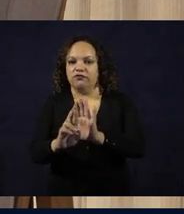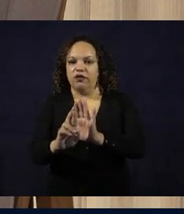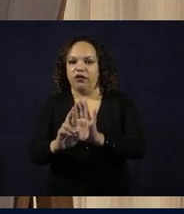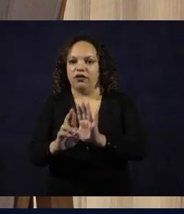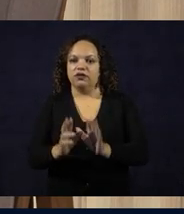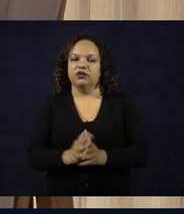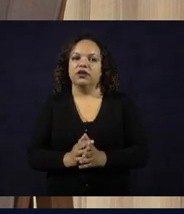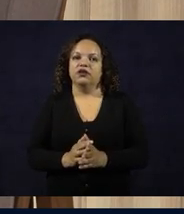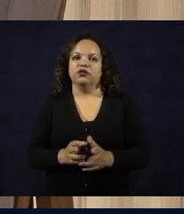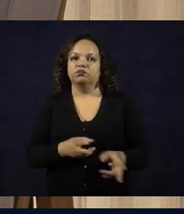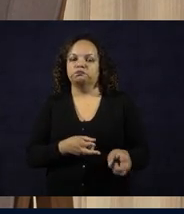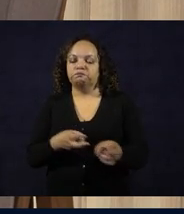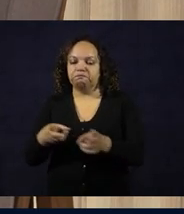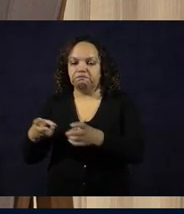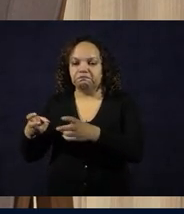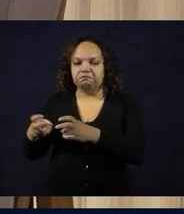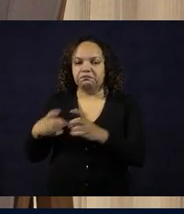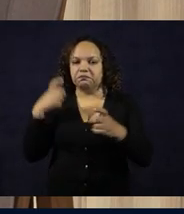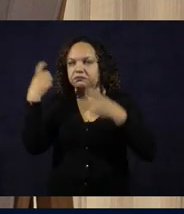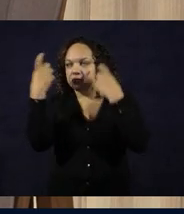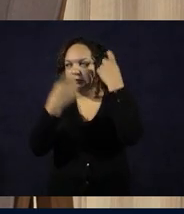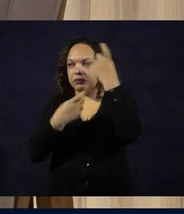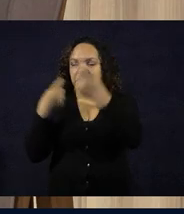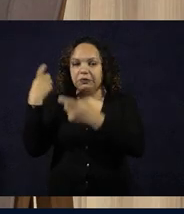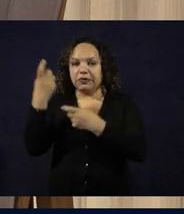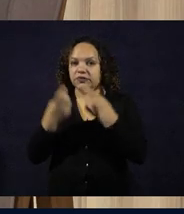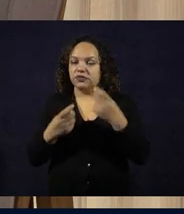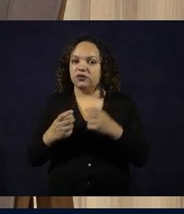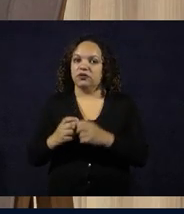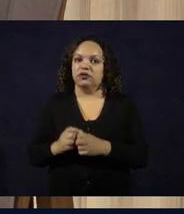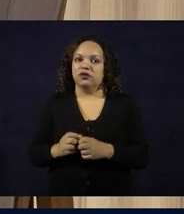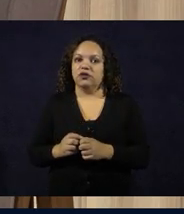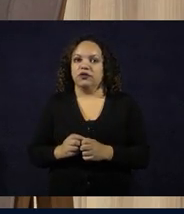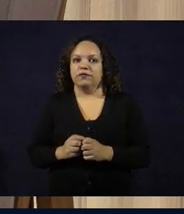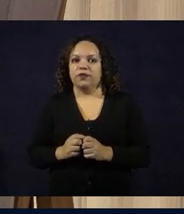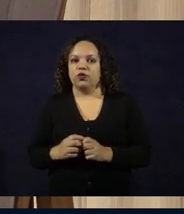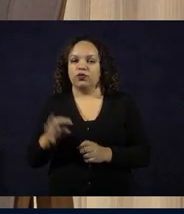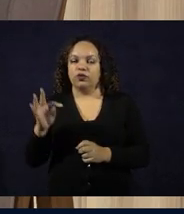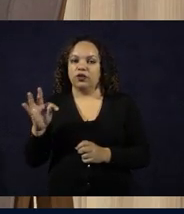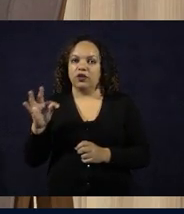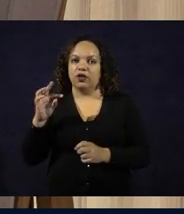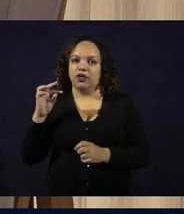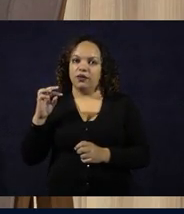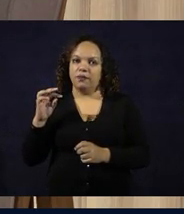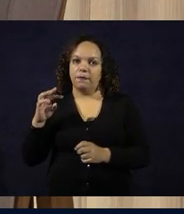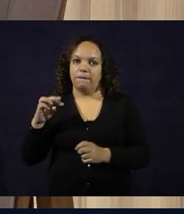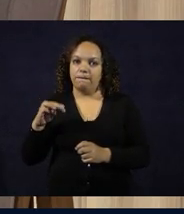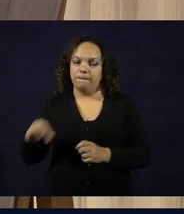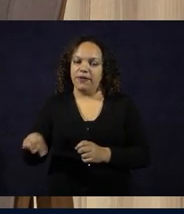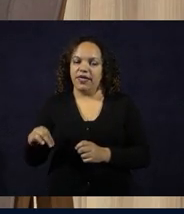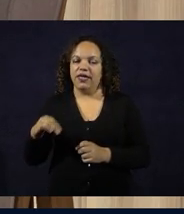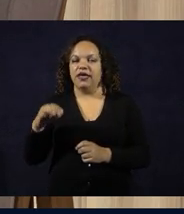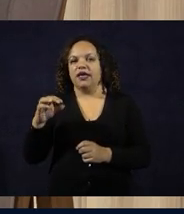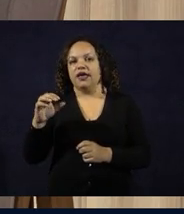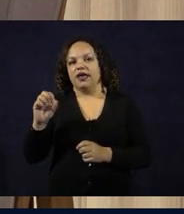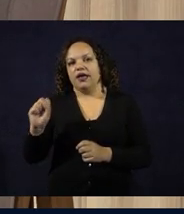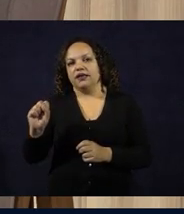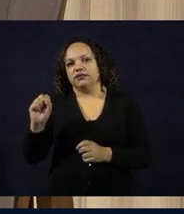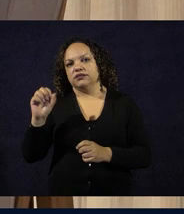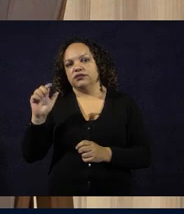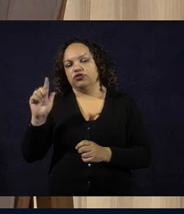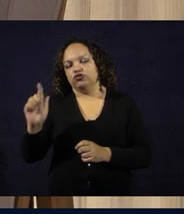a gente percebe cada vez mais uma preocupação crescente com com o tmsg principalmente como ele conversa com Agro